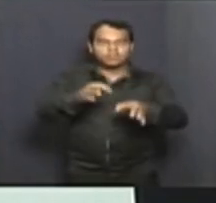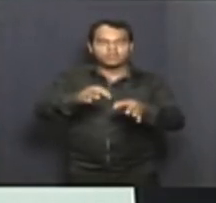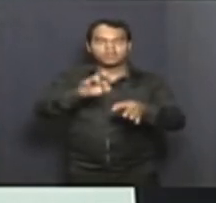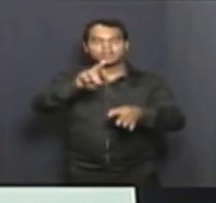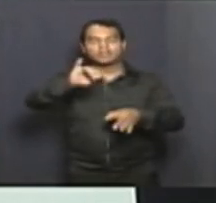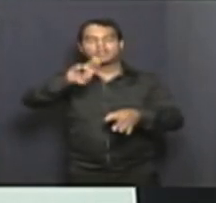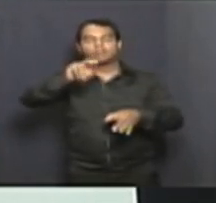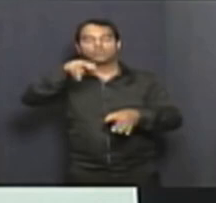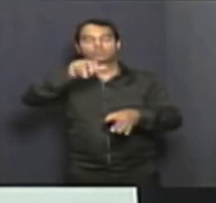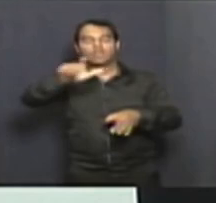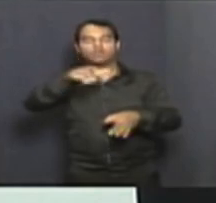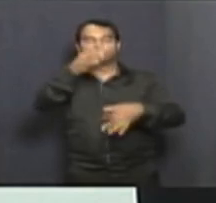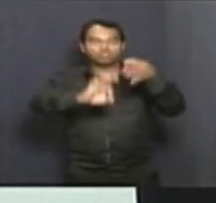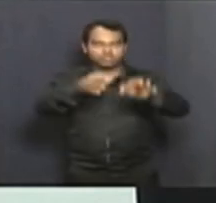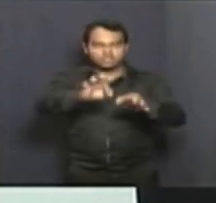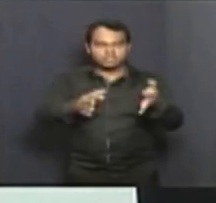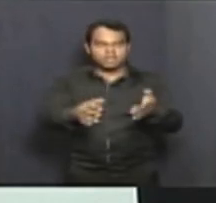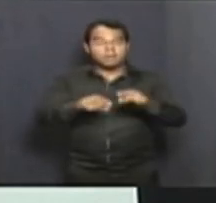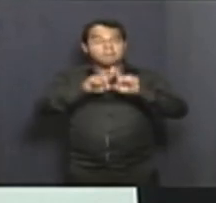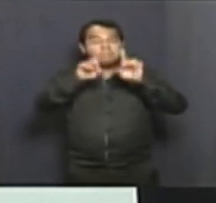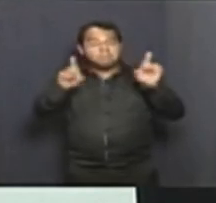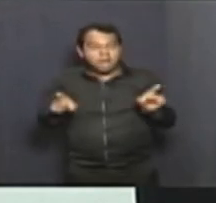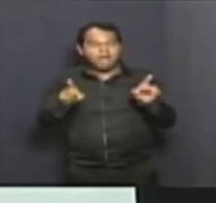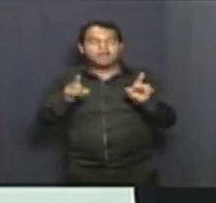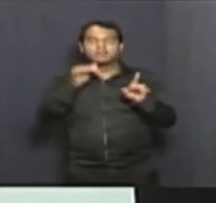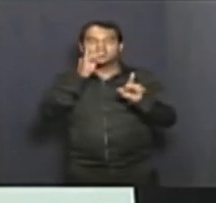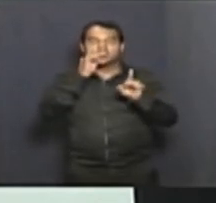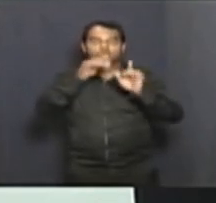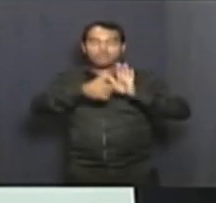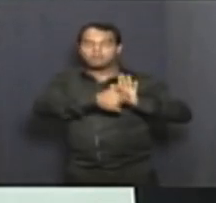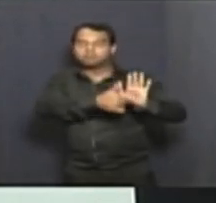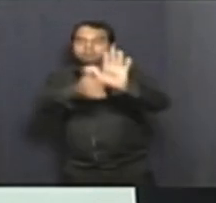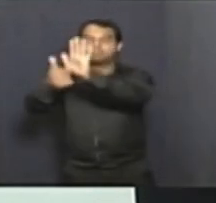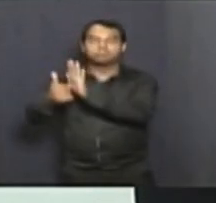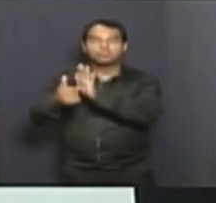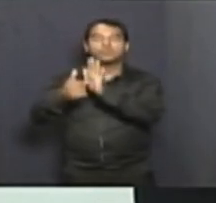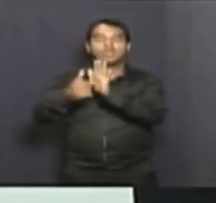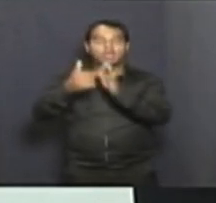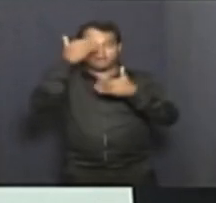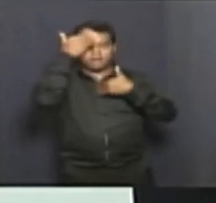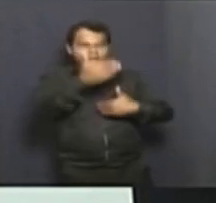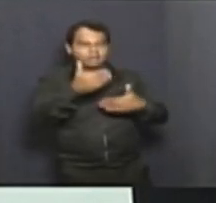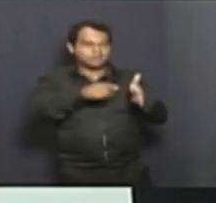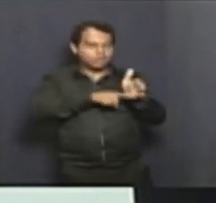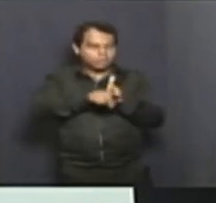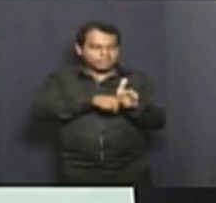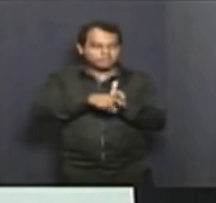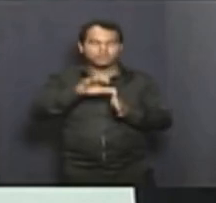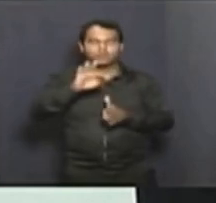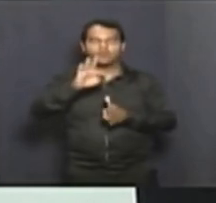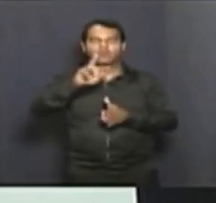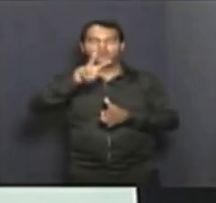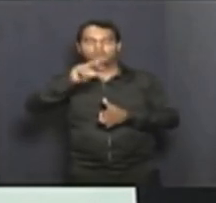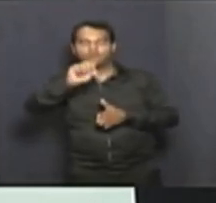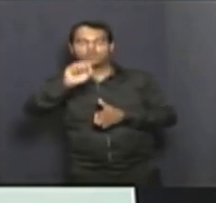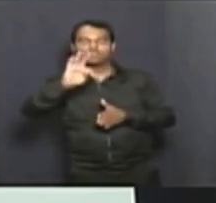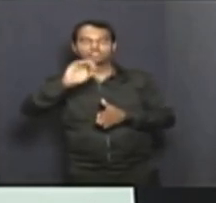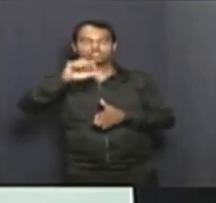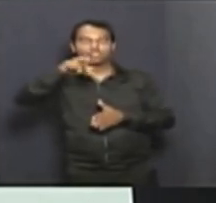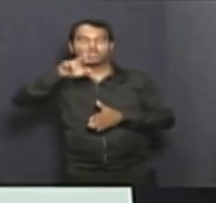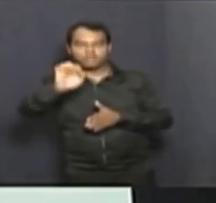veio ao conhecimento público graças a essa operação rostock e eu gostaria de aproveitar que eu gostaria uma cópia